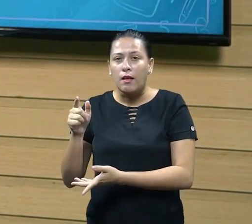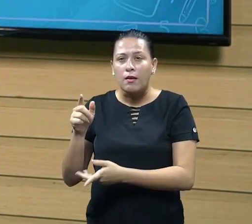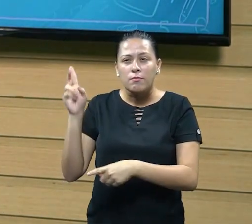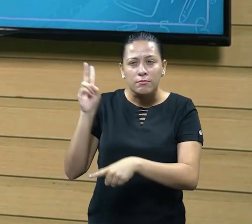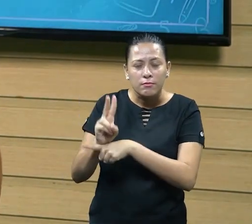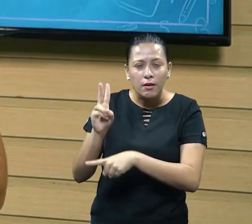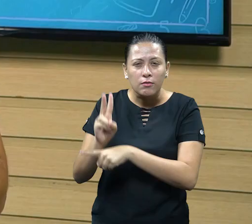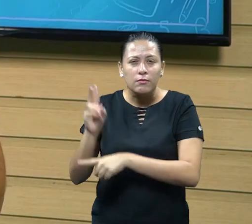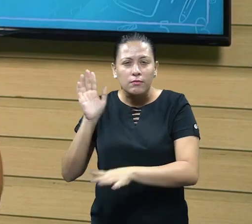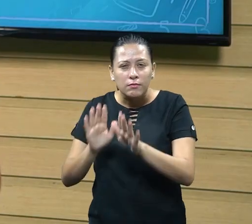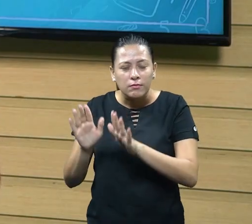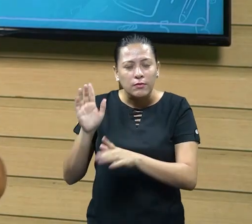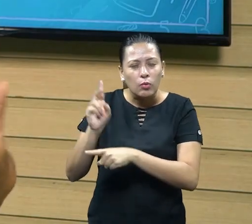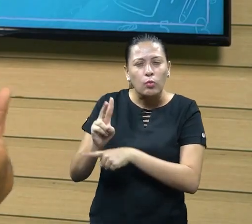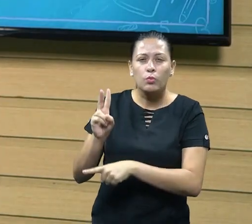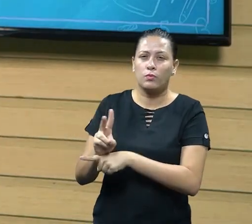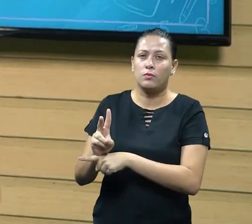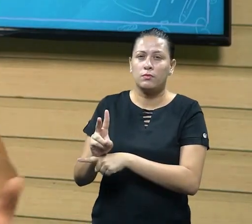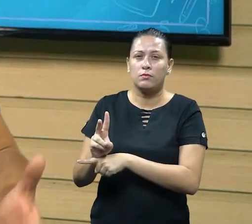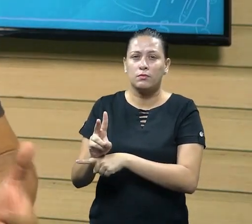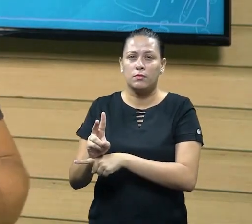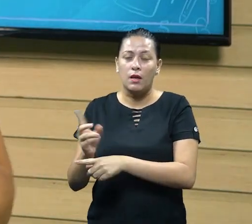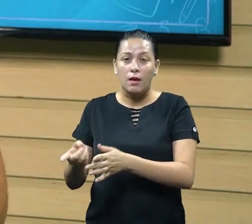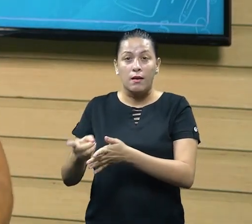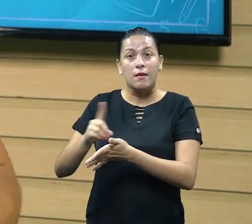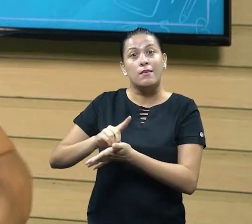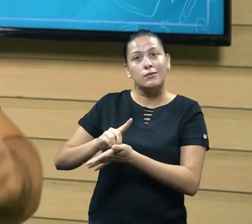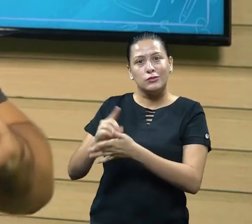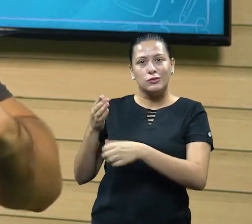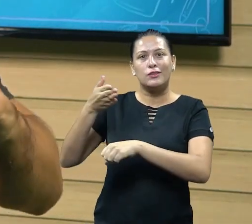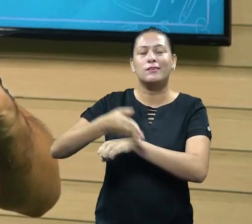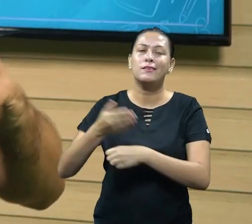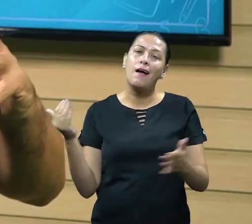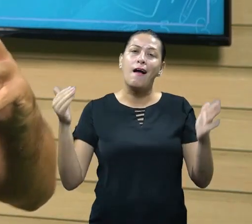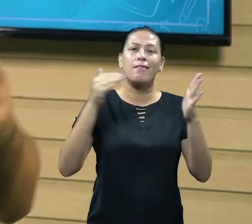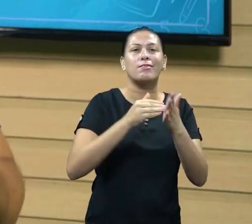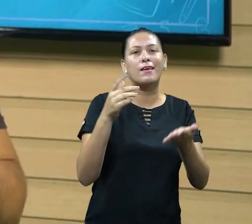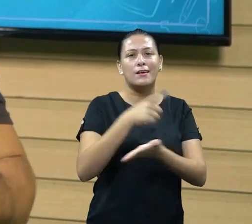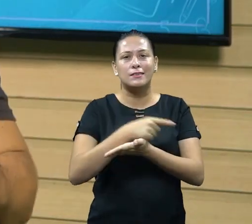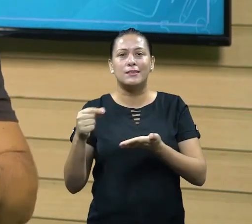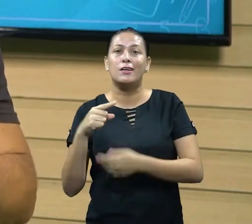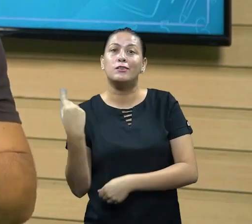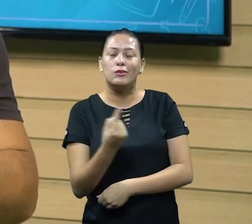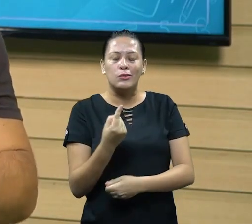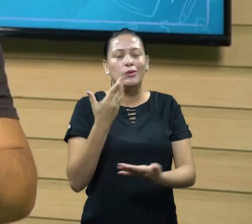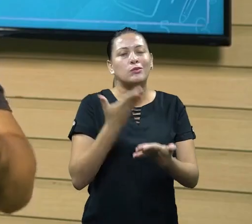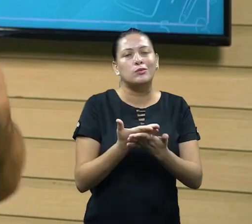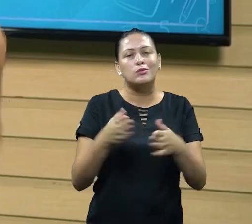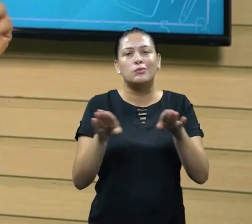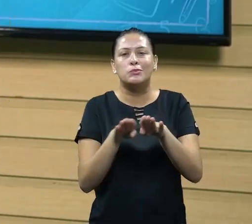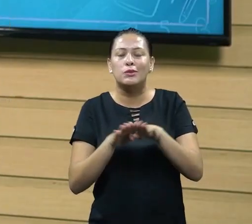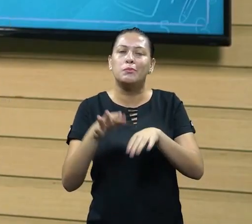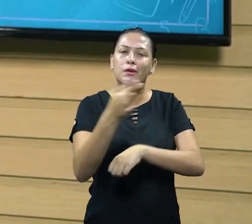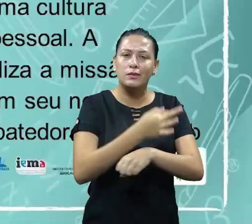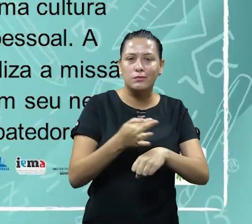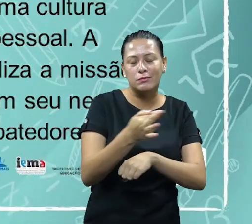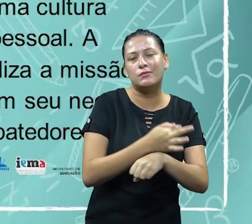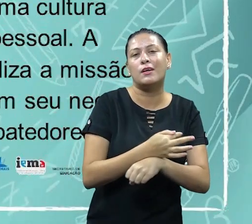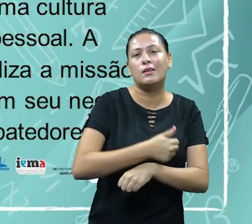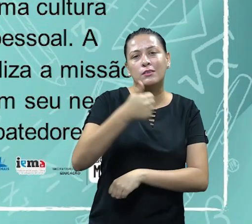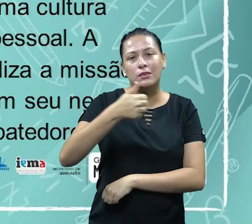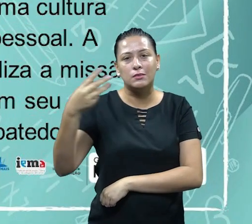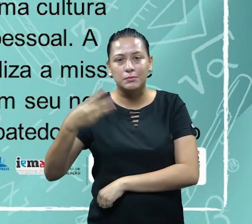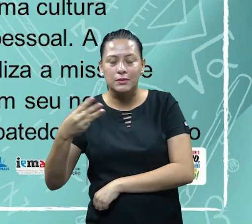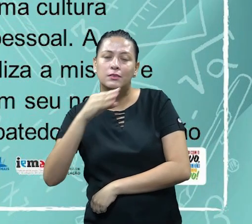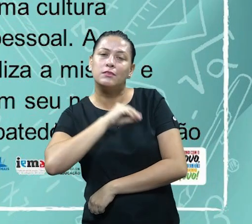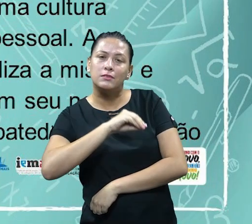saída. Falamos do departamento pessoal, cálculo de férias, de 13º, olha como é completo esse RH. Então vamos dar continuidade